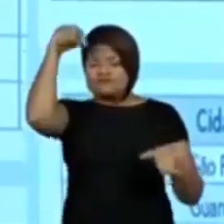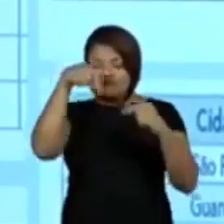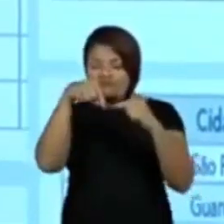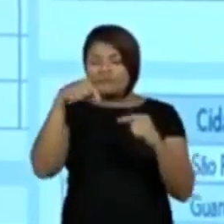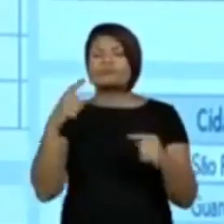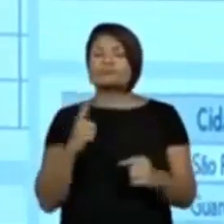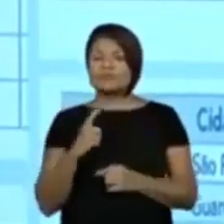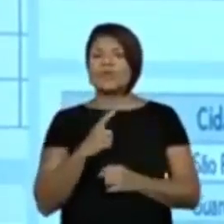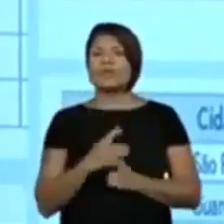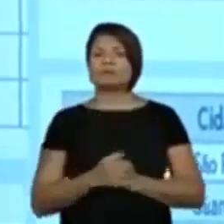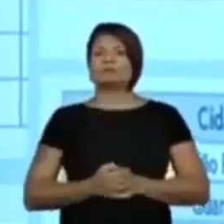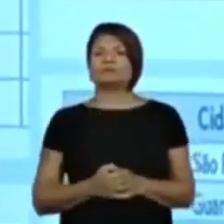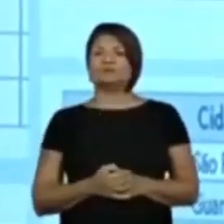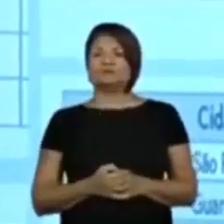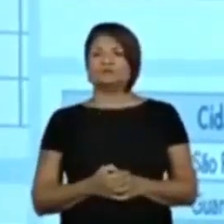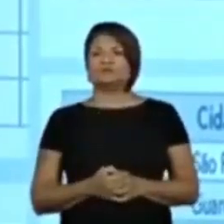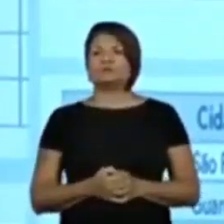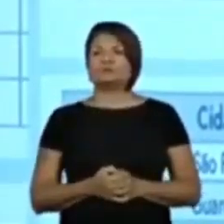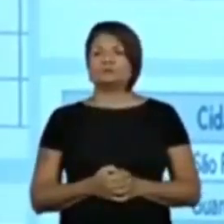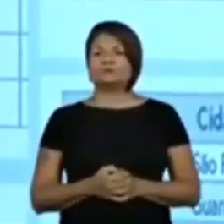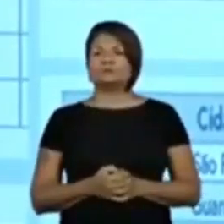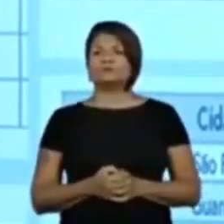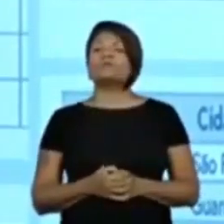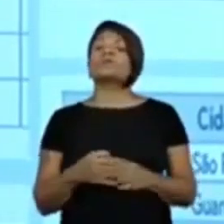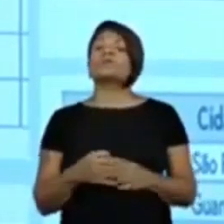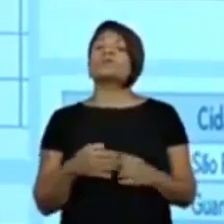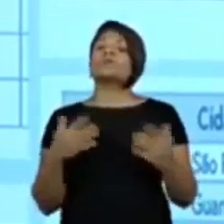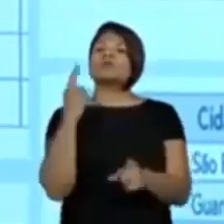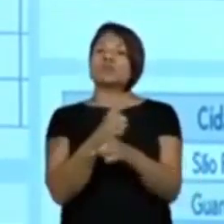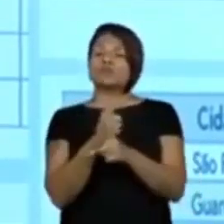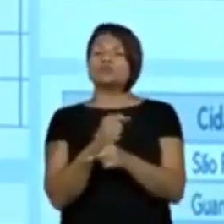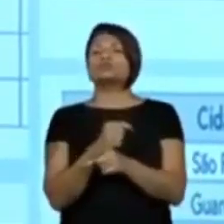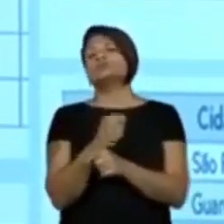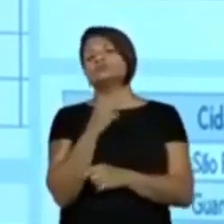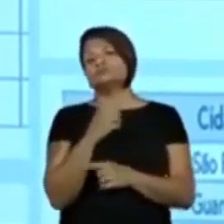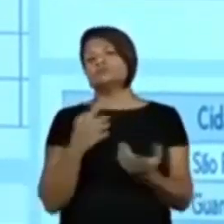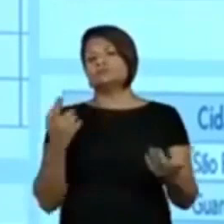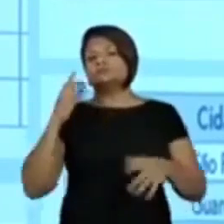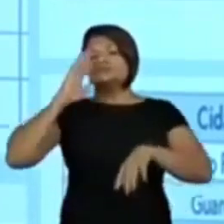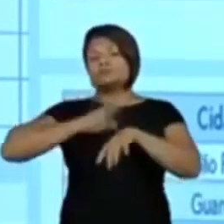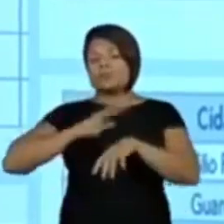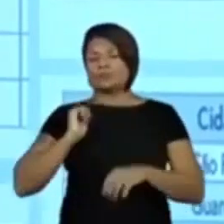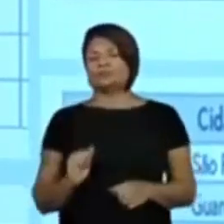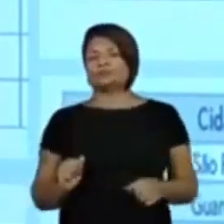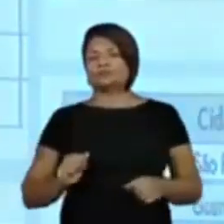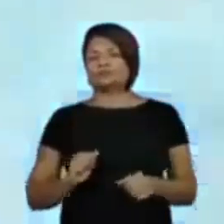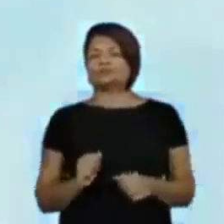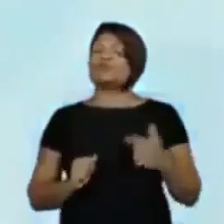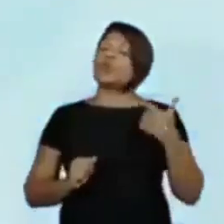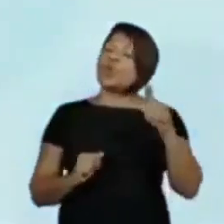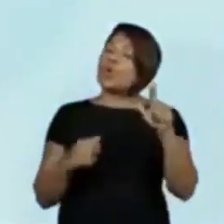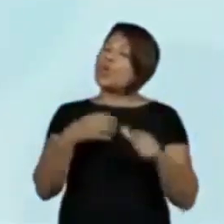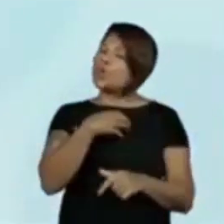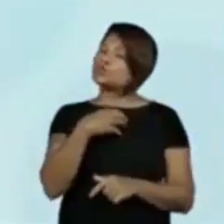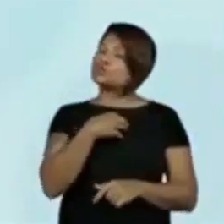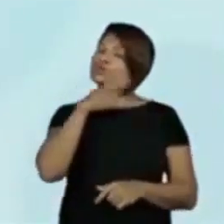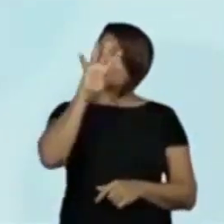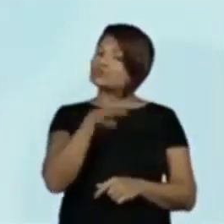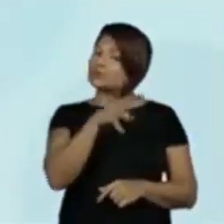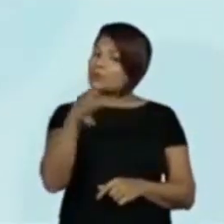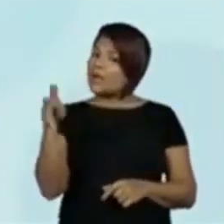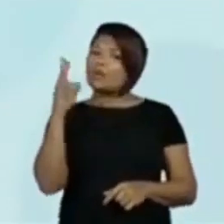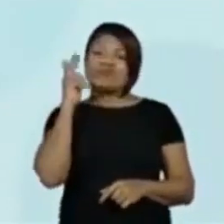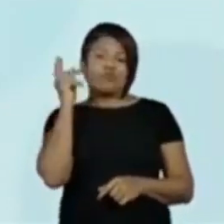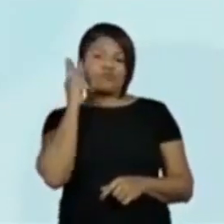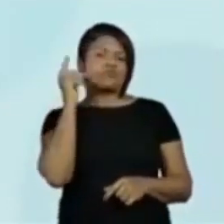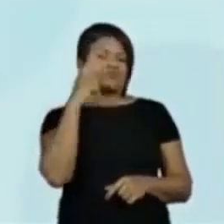e coluna. E eu encontro o tempo. Um outro tipo de tabela bem comum que tem aí